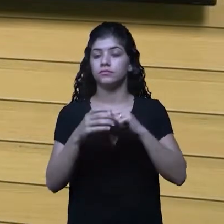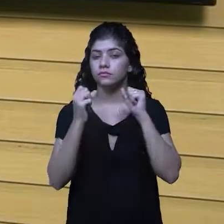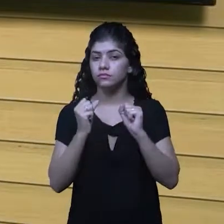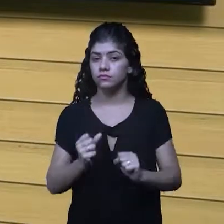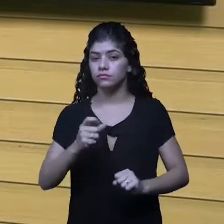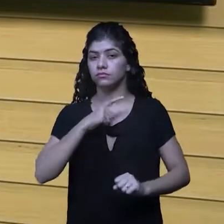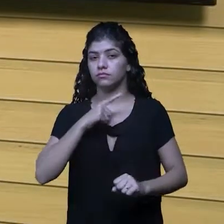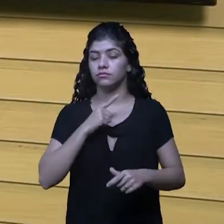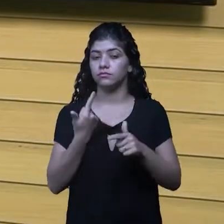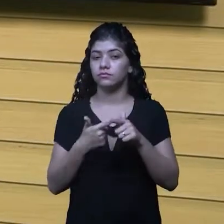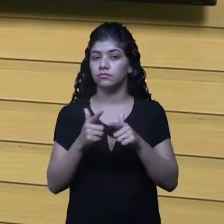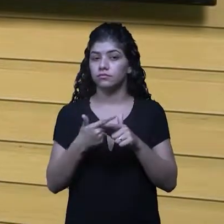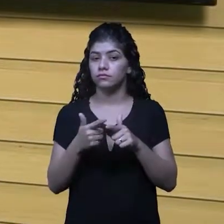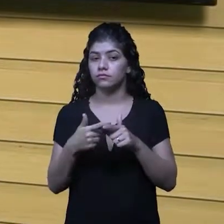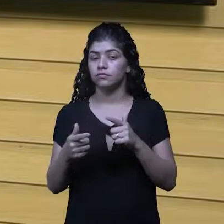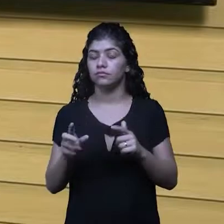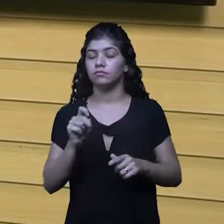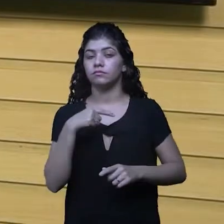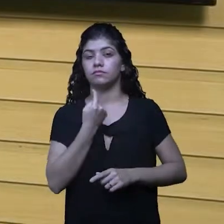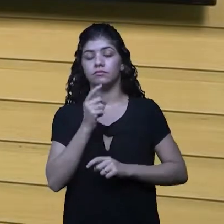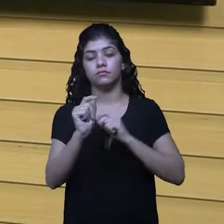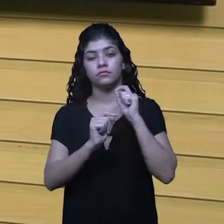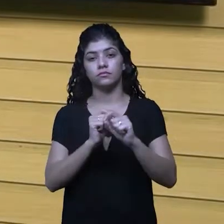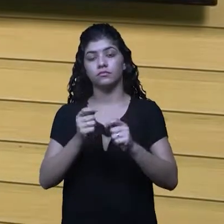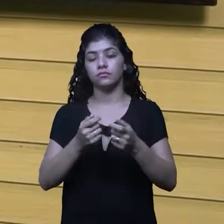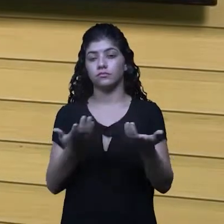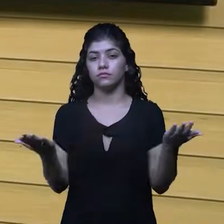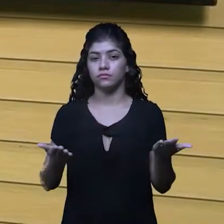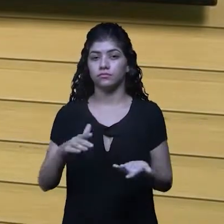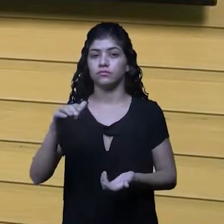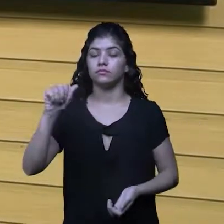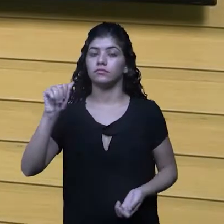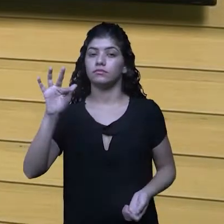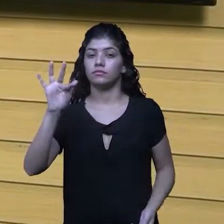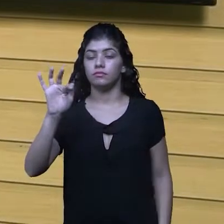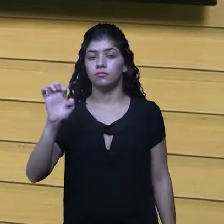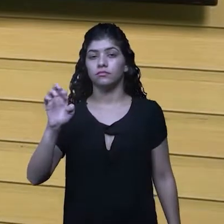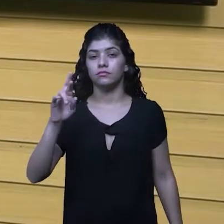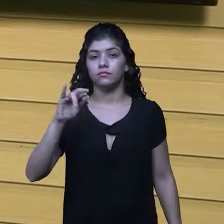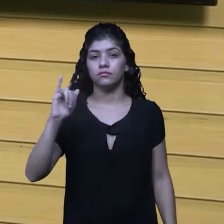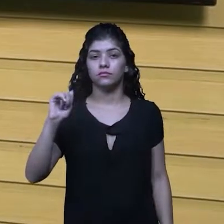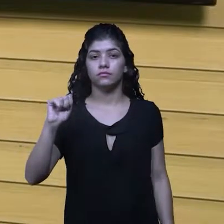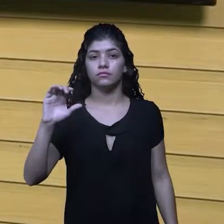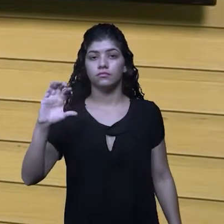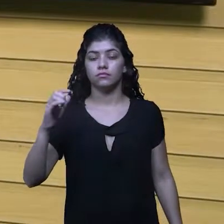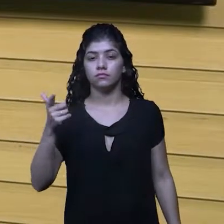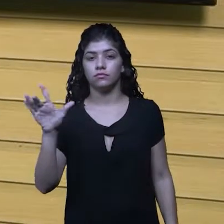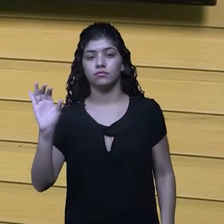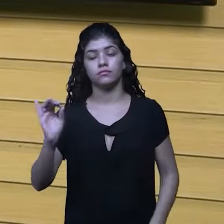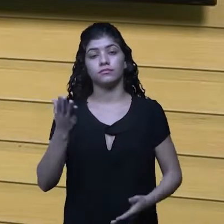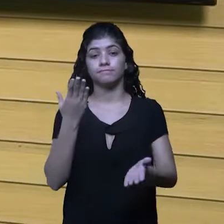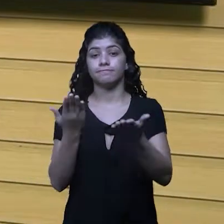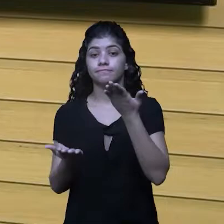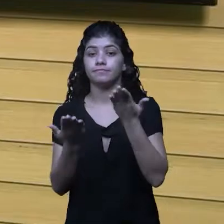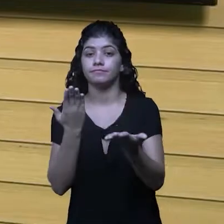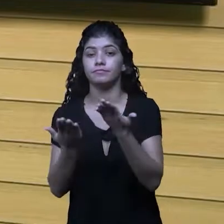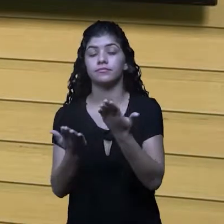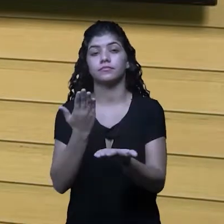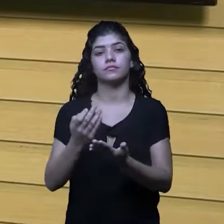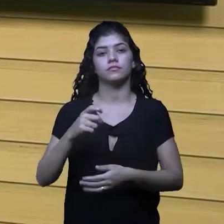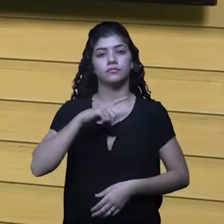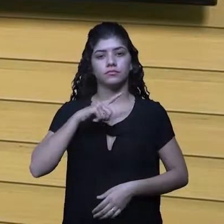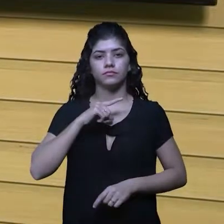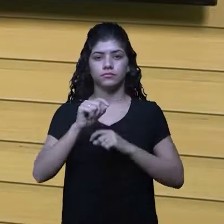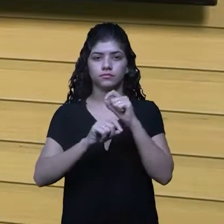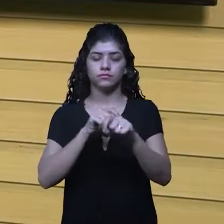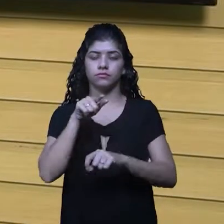pode apresentar um erro, aí nós fazemos a aferição, que é justamente esta comparação. Quando você pega uma